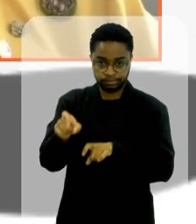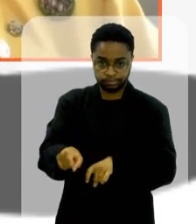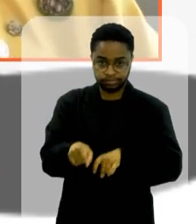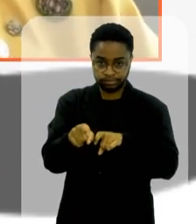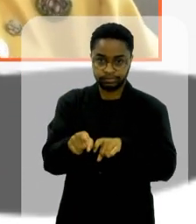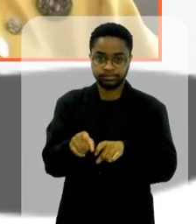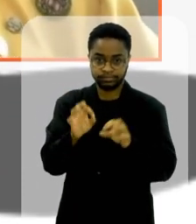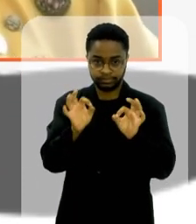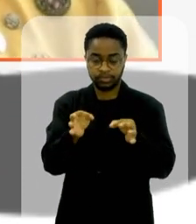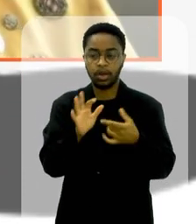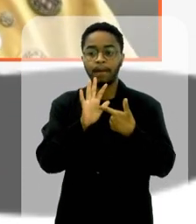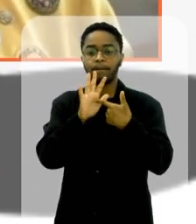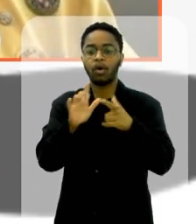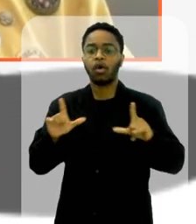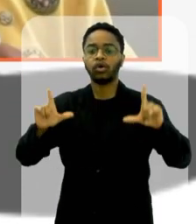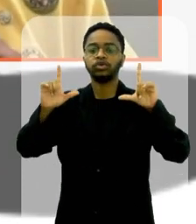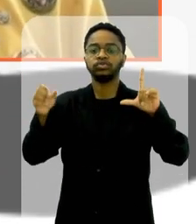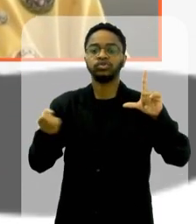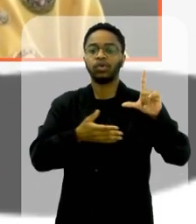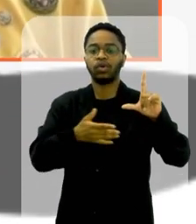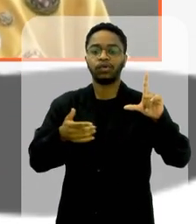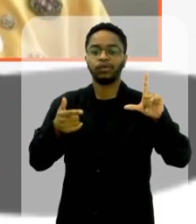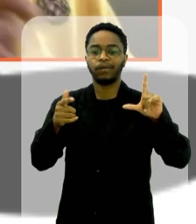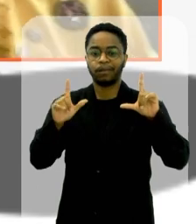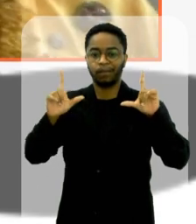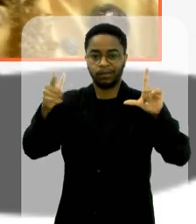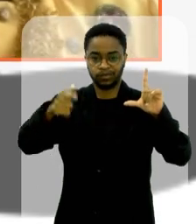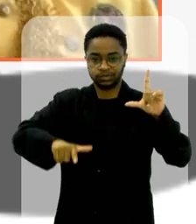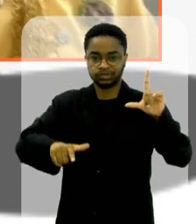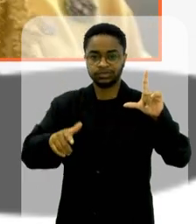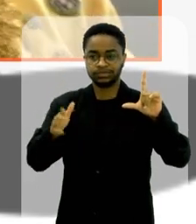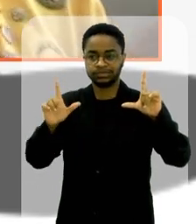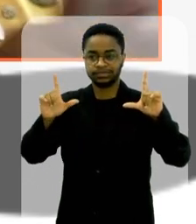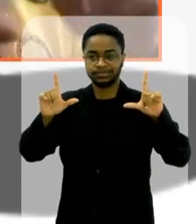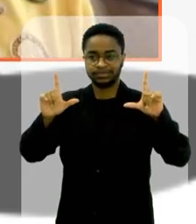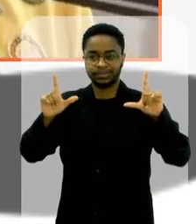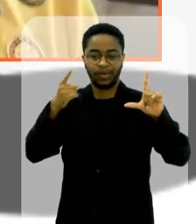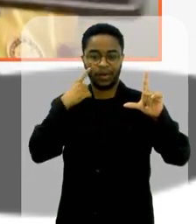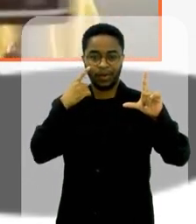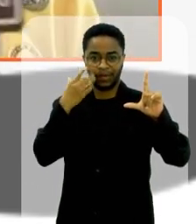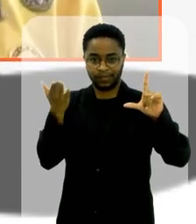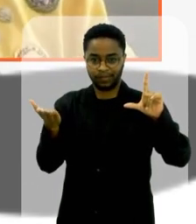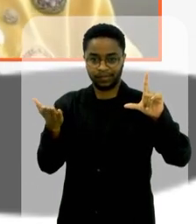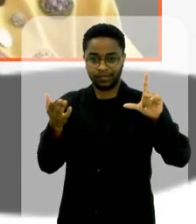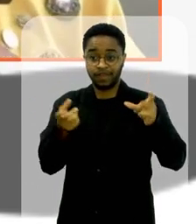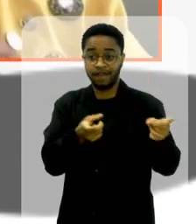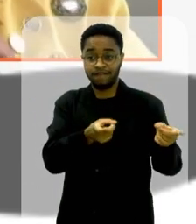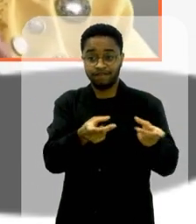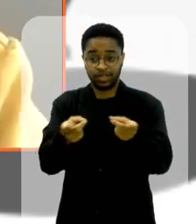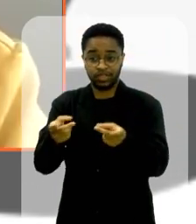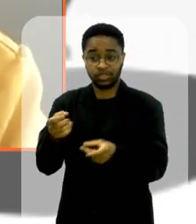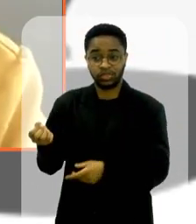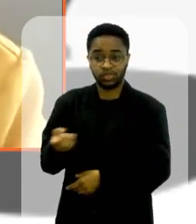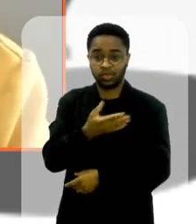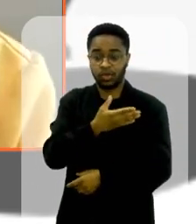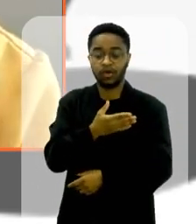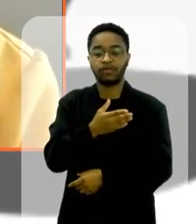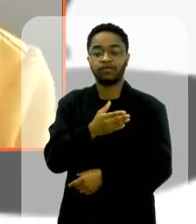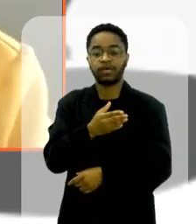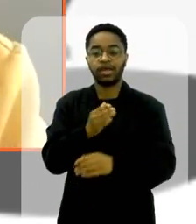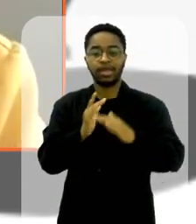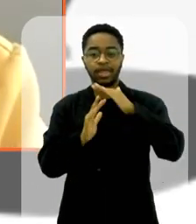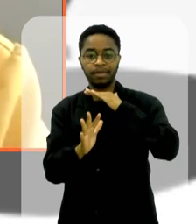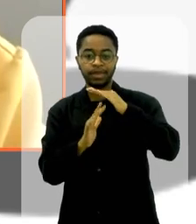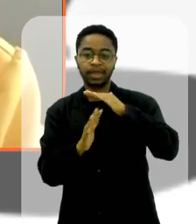agroturismo. Muito Mostra de bem. novo a Aqui em Venda plaquinha. Nova. Mostra a plaquinha. Mostra a plaquinha. A plaquinha está aqui, ó. Ó, Venda Venda Nova Nova do do Imigrante Imigrante,